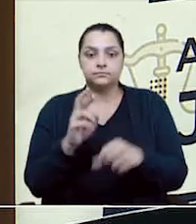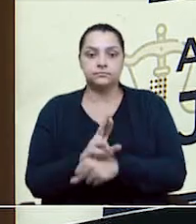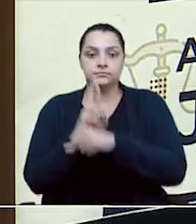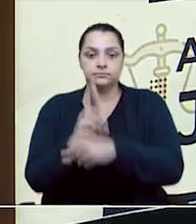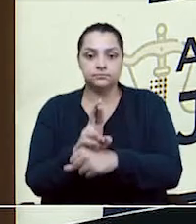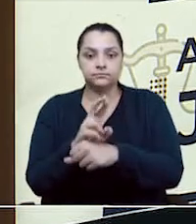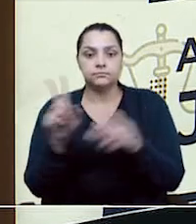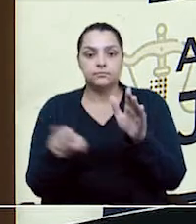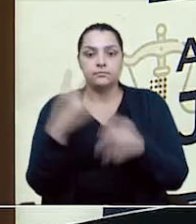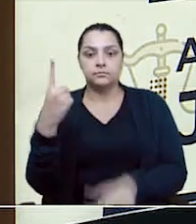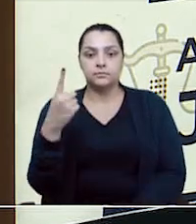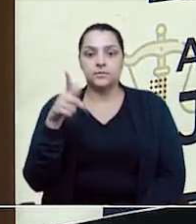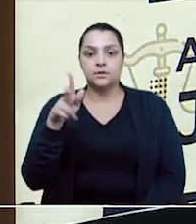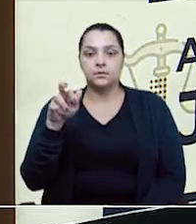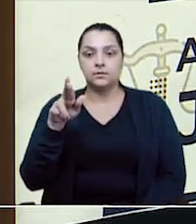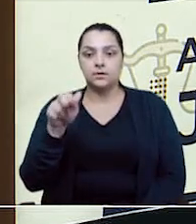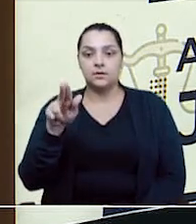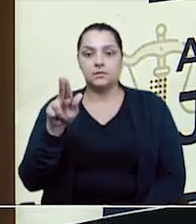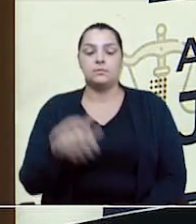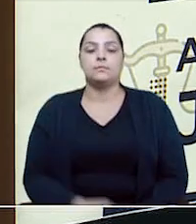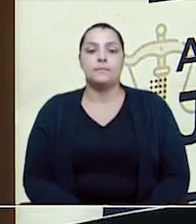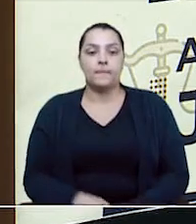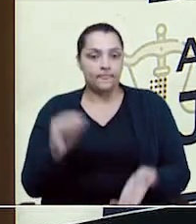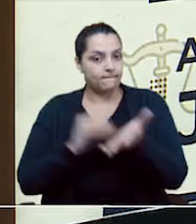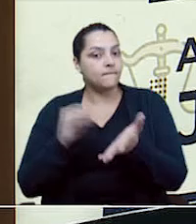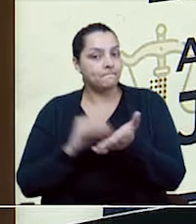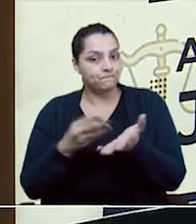primeiro grau de jurisdição, que faltava no nosso conselho.